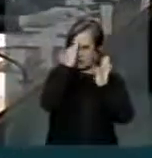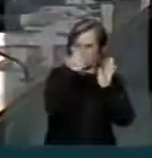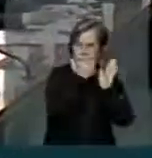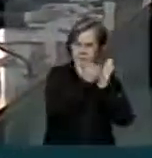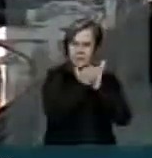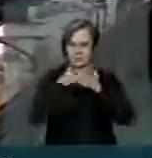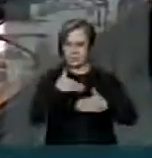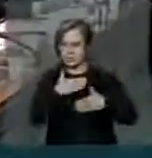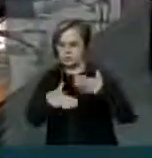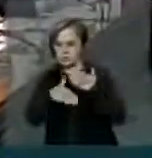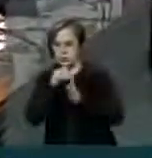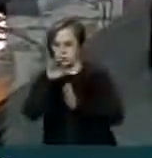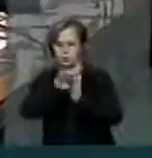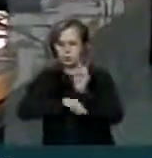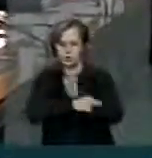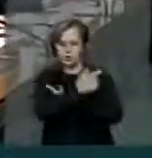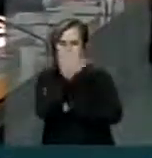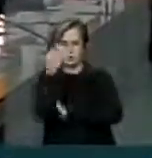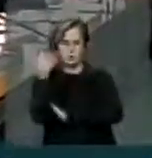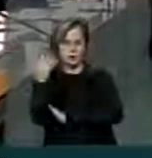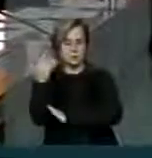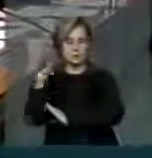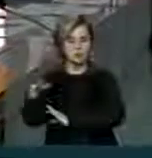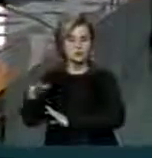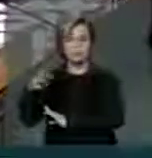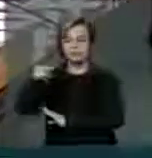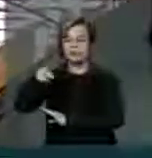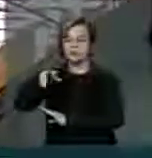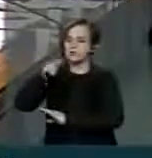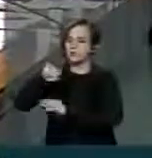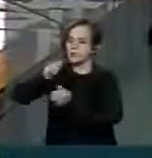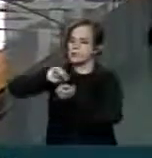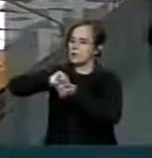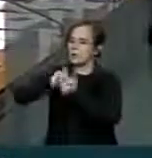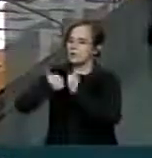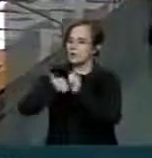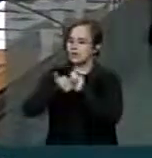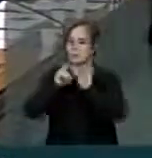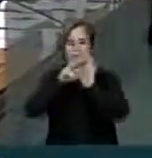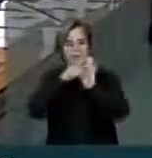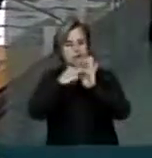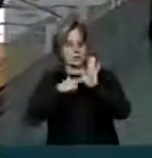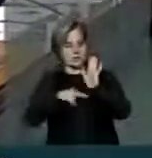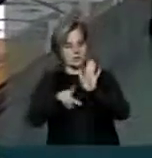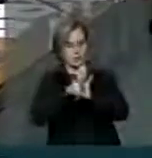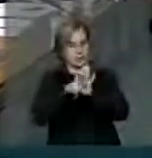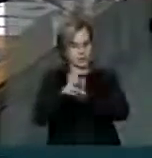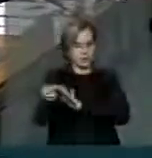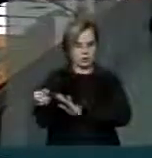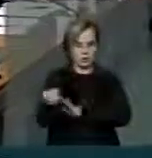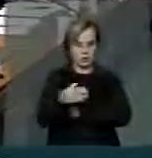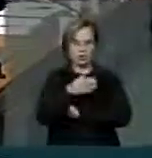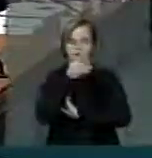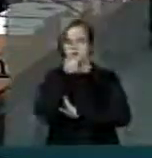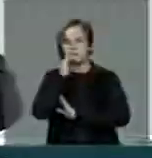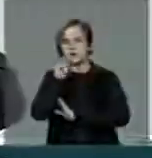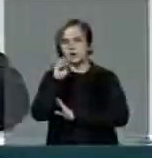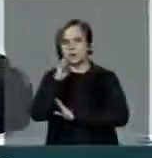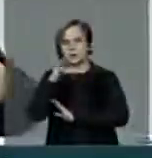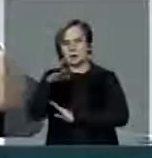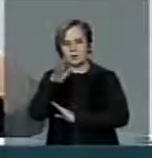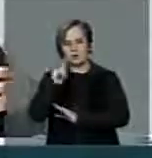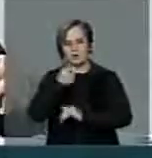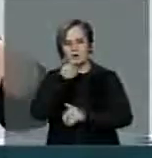do Código Florestal, serão adaptadas, adequadas a essa regulamentação. Então, se instrução normativa do IBAMA, que trata de